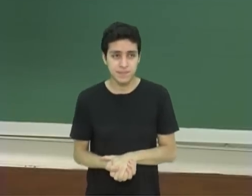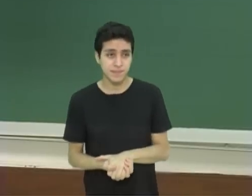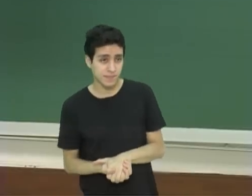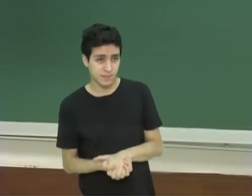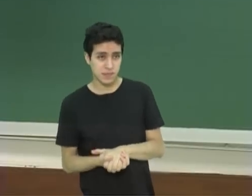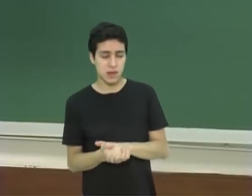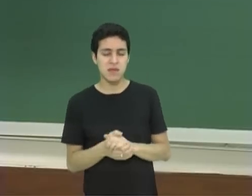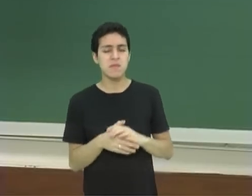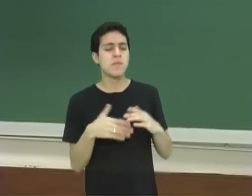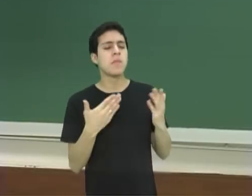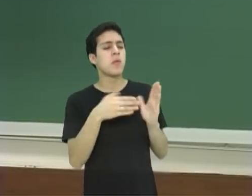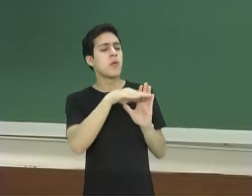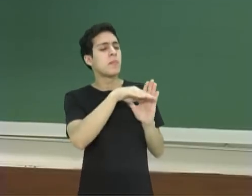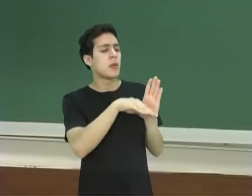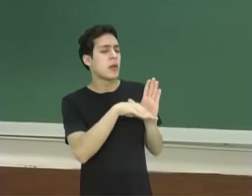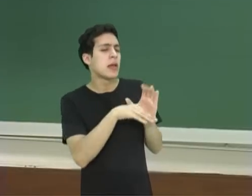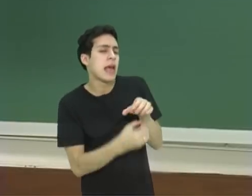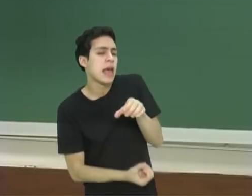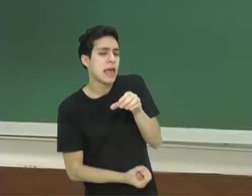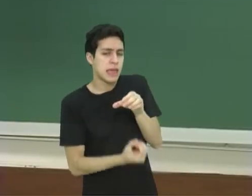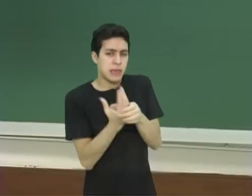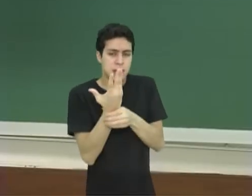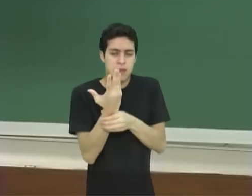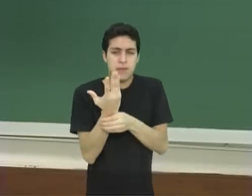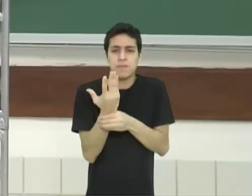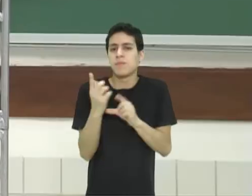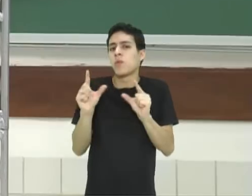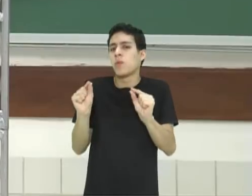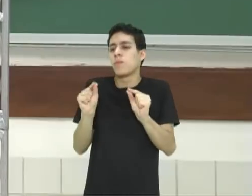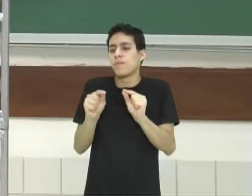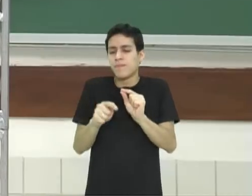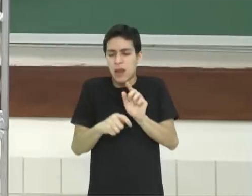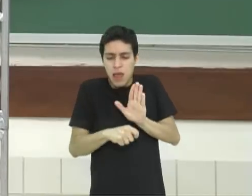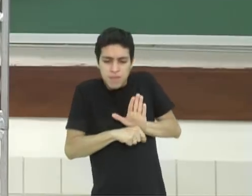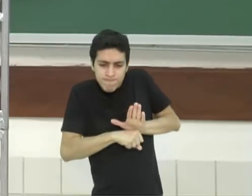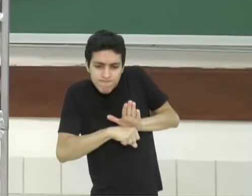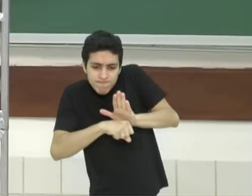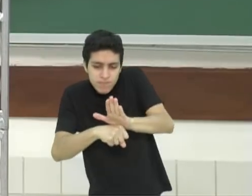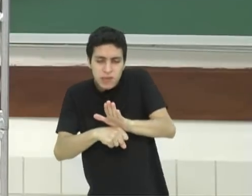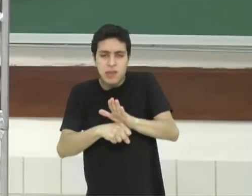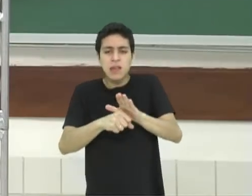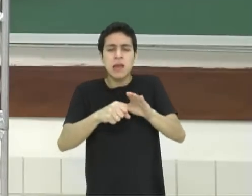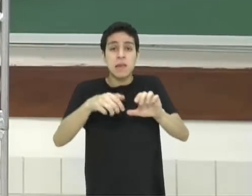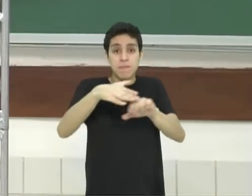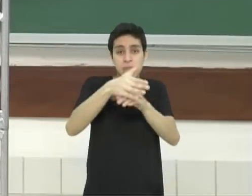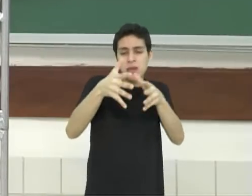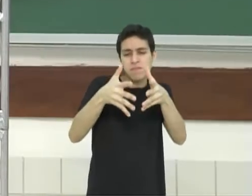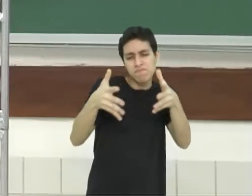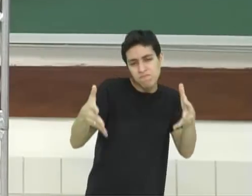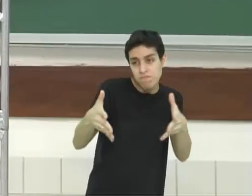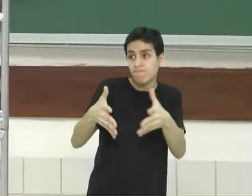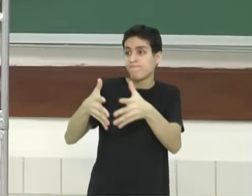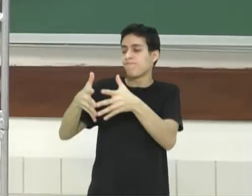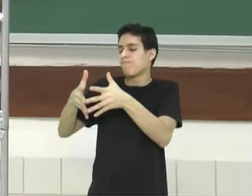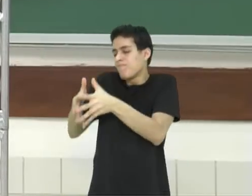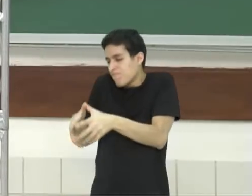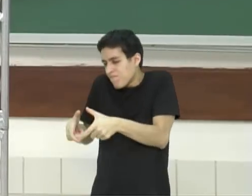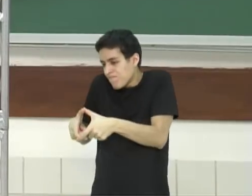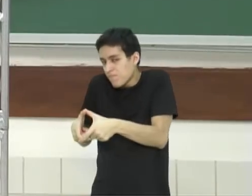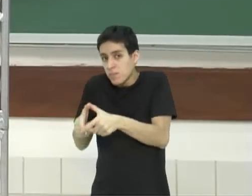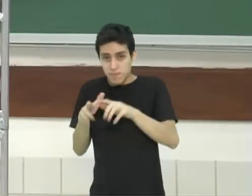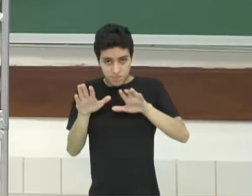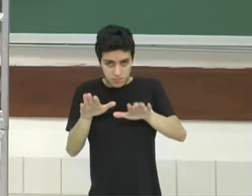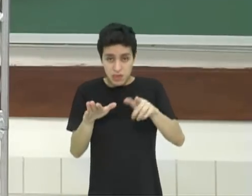Os programas que são instituídos, né, para auxiliar as pequenas e médias empresas, né, na Europa, se você é